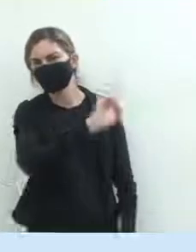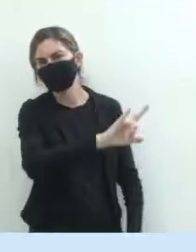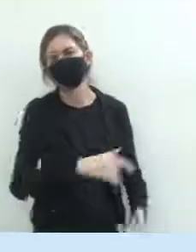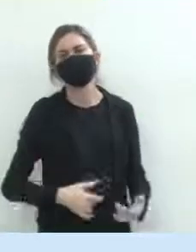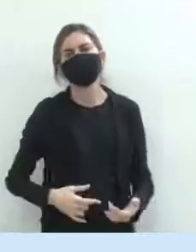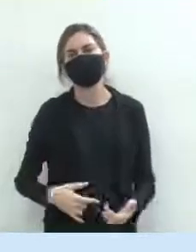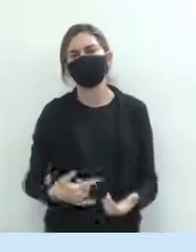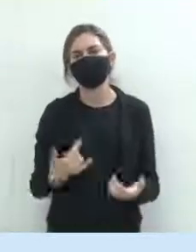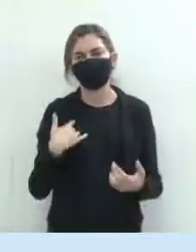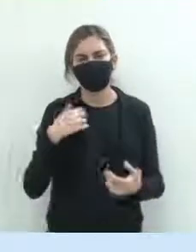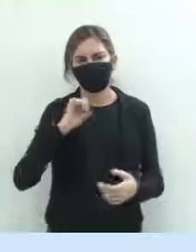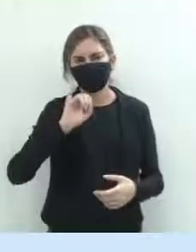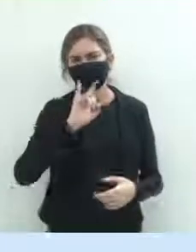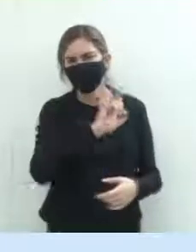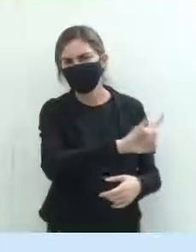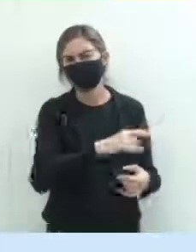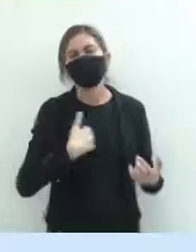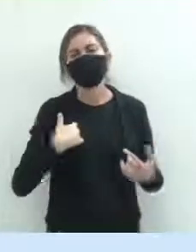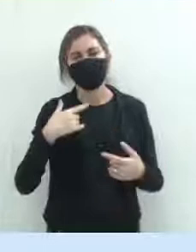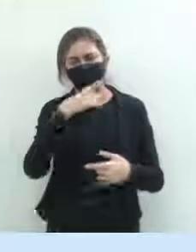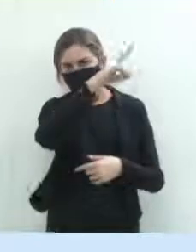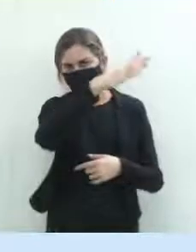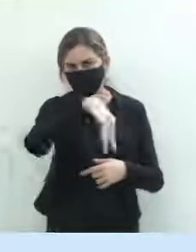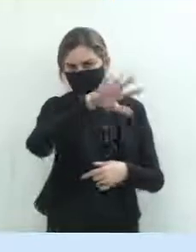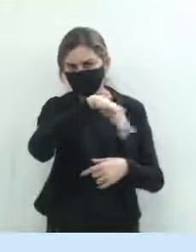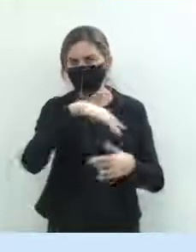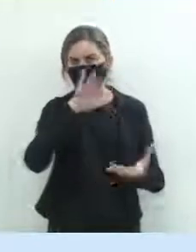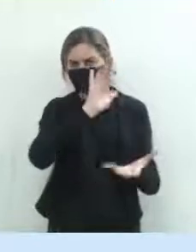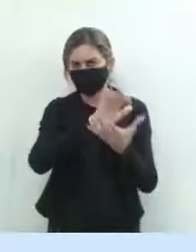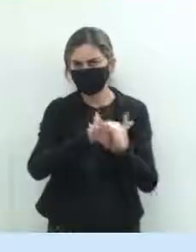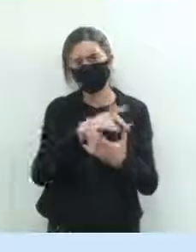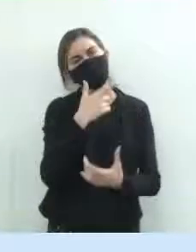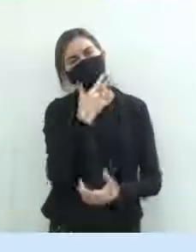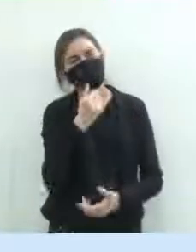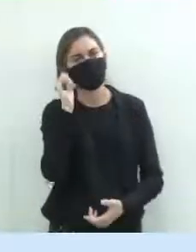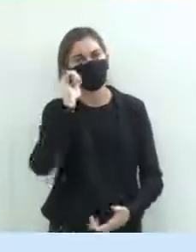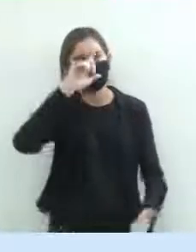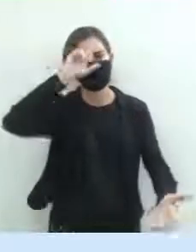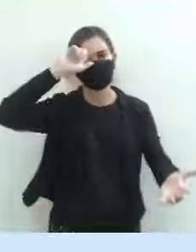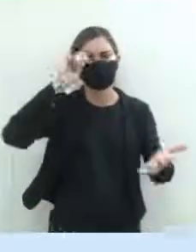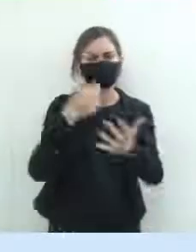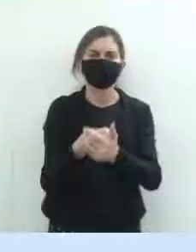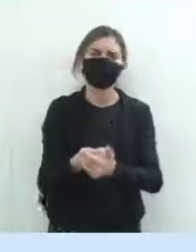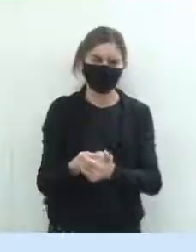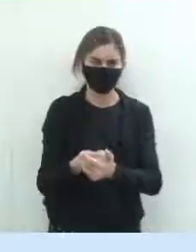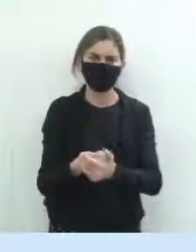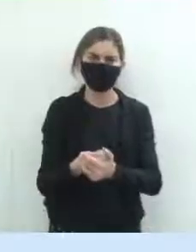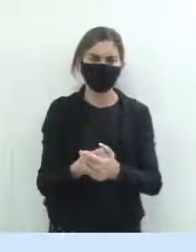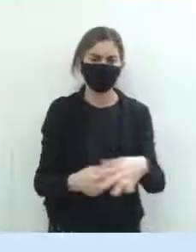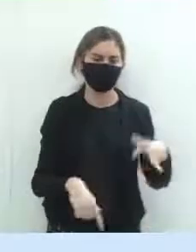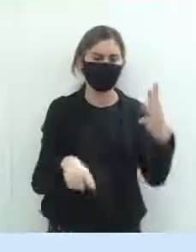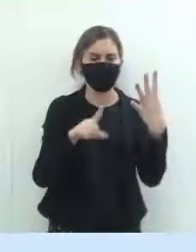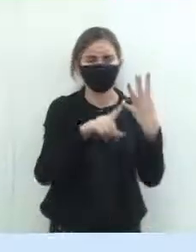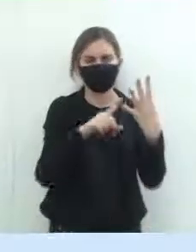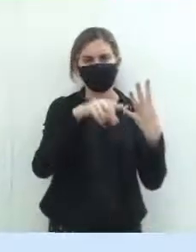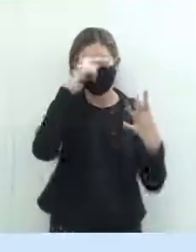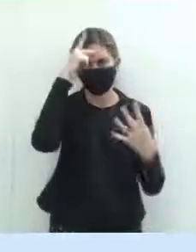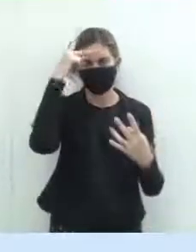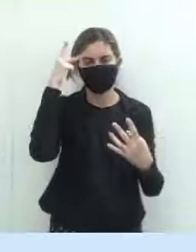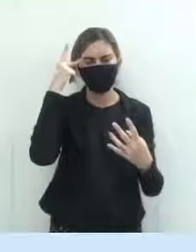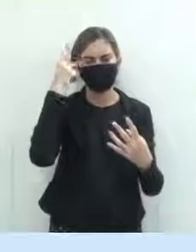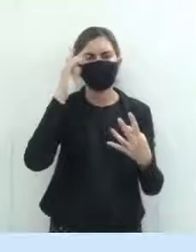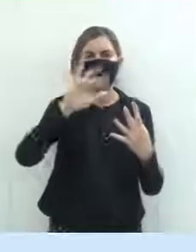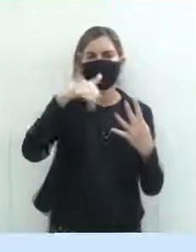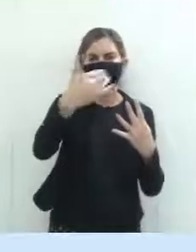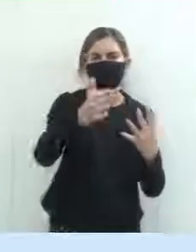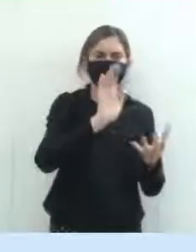no Oriente Médio, a pessoa, né, o casal, o homem ou a mulher, decidir ter uma quarta pessoa que esteja